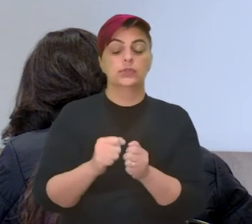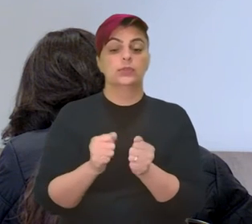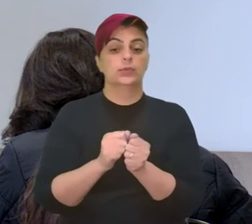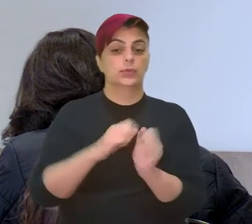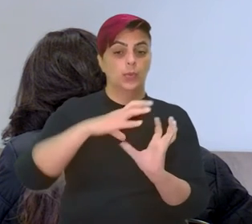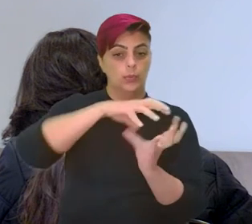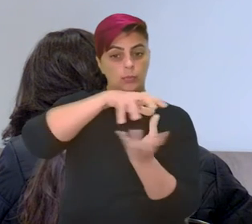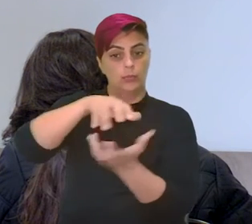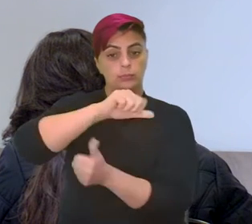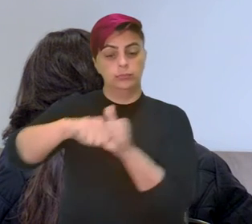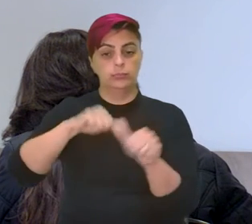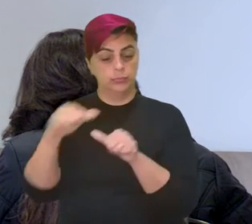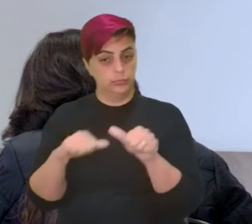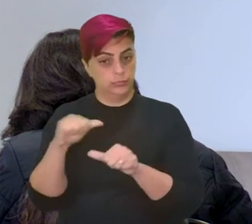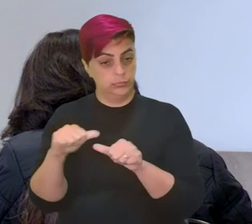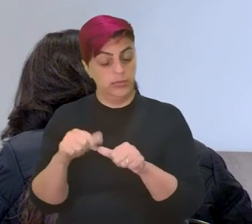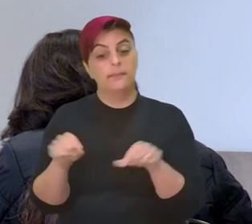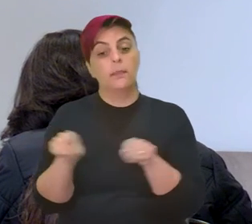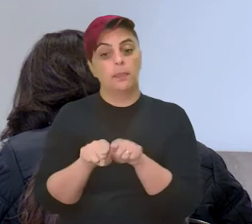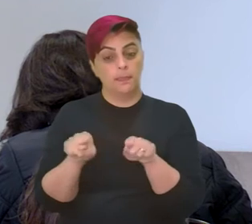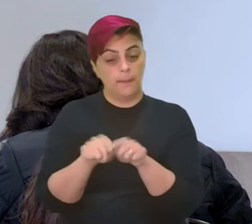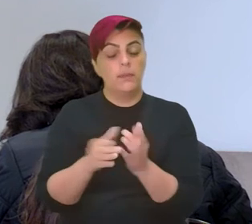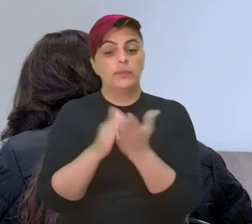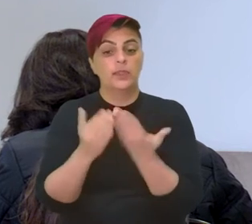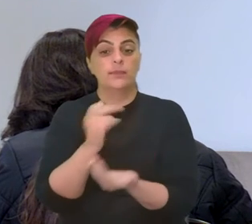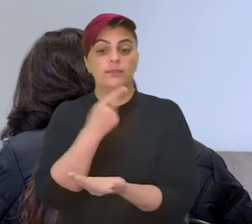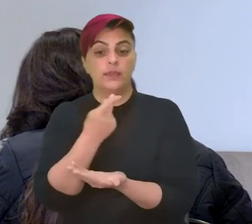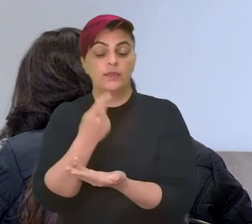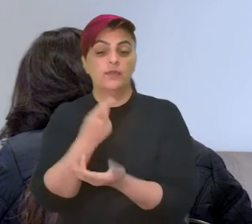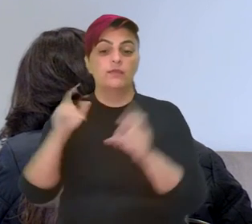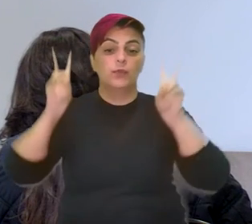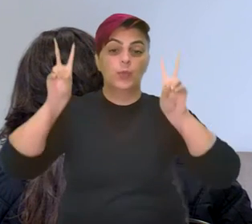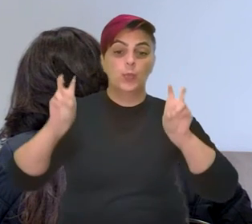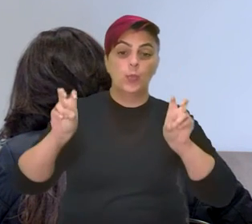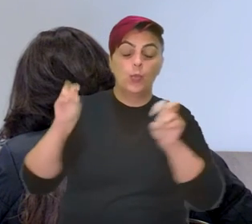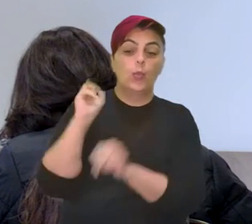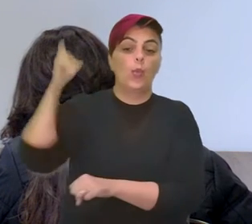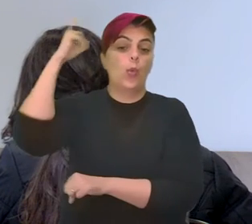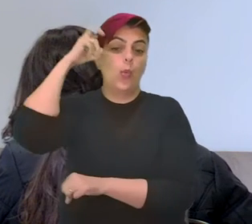A etnografia se prova um meio privilegiado de captar a dinâmica da invenção cultural em